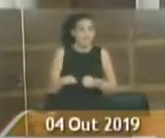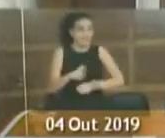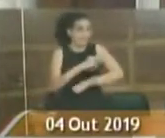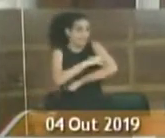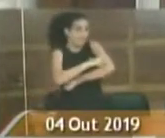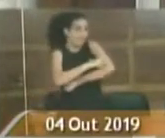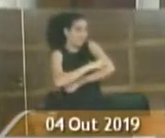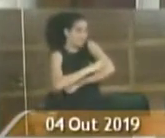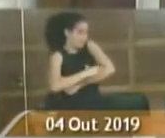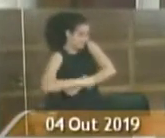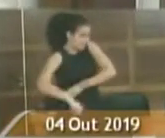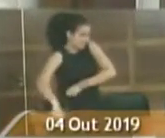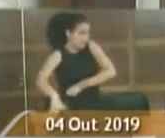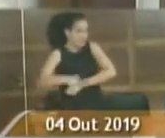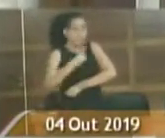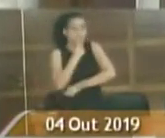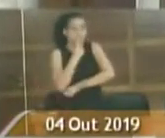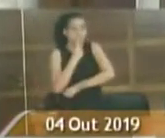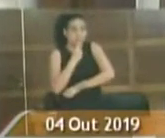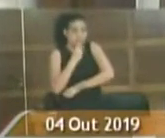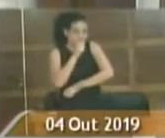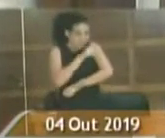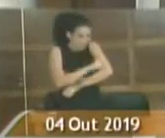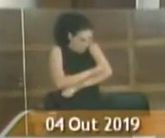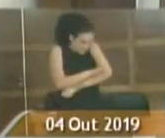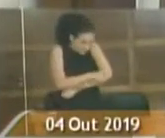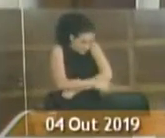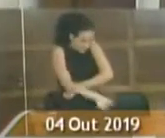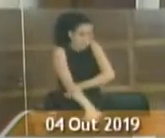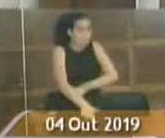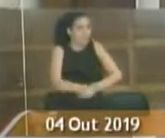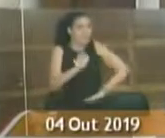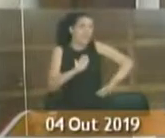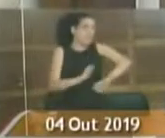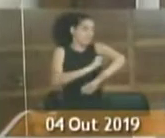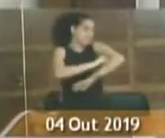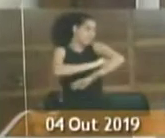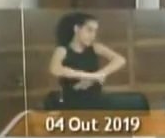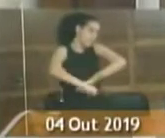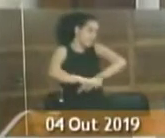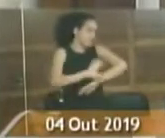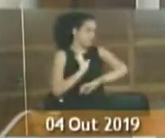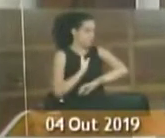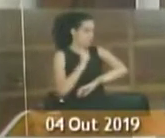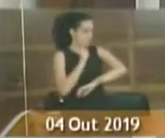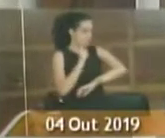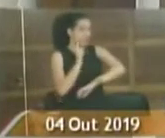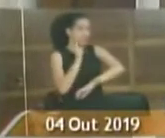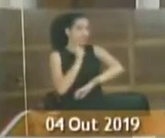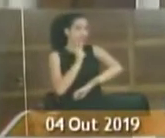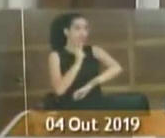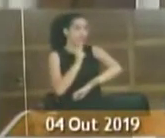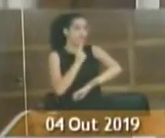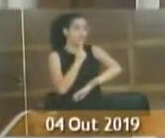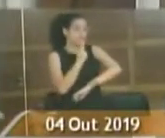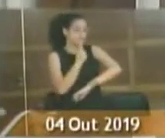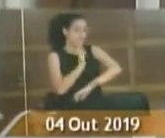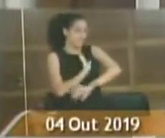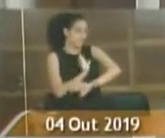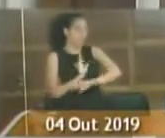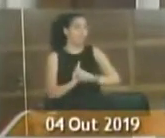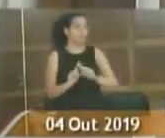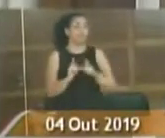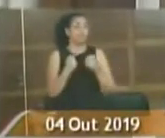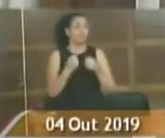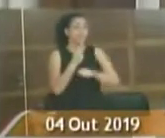arranhar de sangrar, tá? Às vezes arranhou, ficou assim, aquela linhazinha assim branca, mas precisa de sangue.